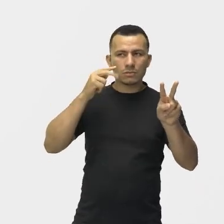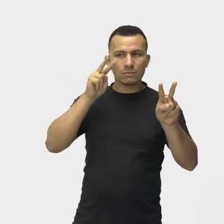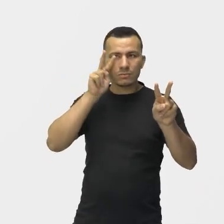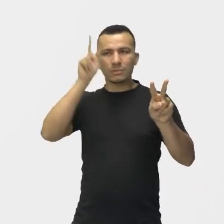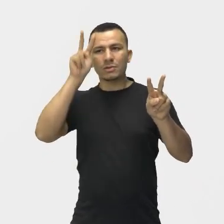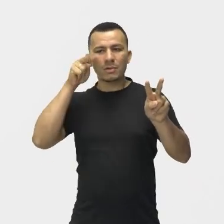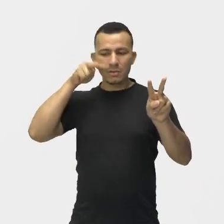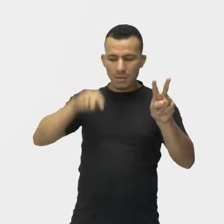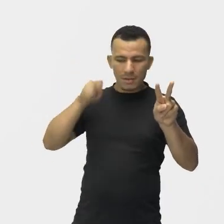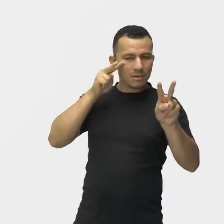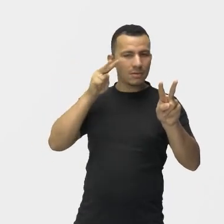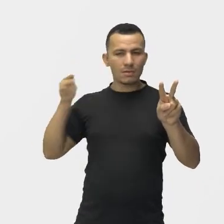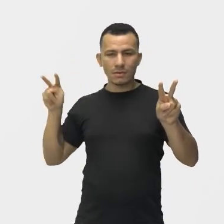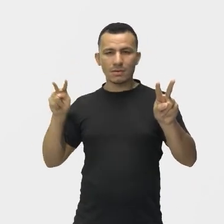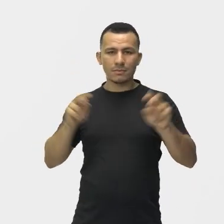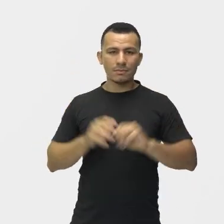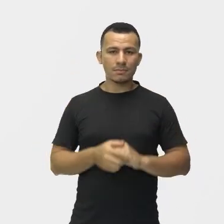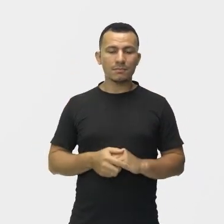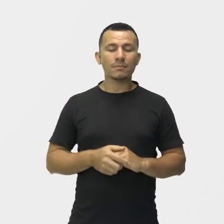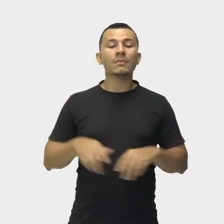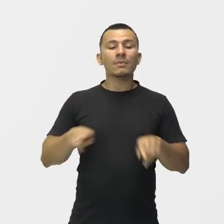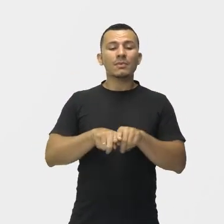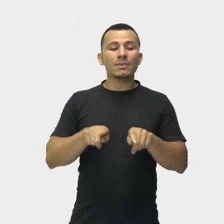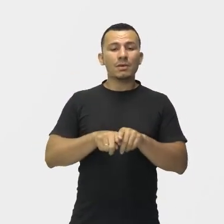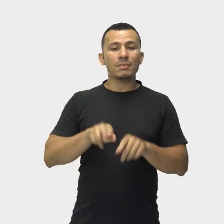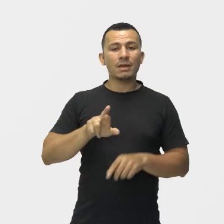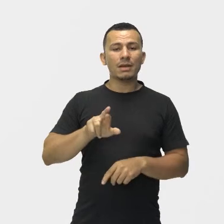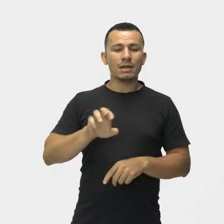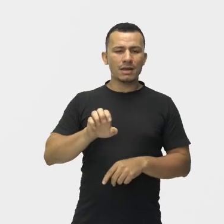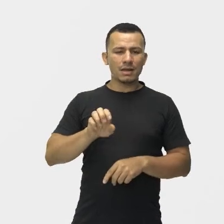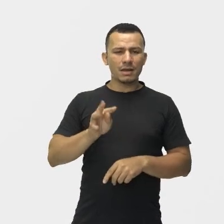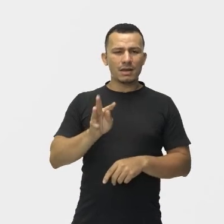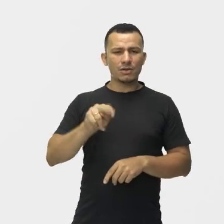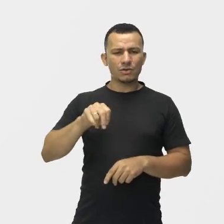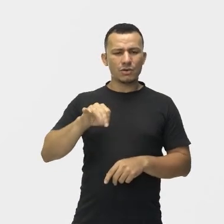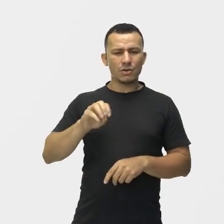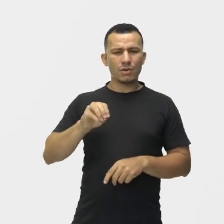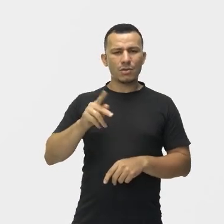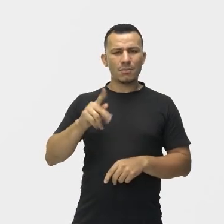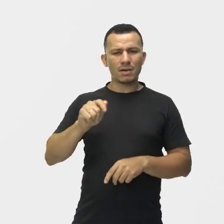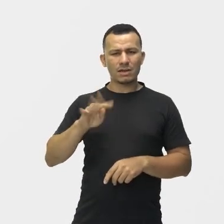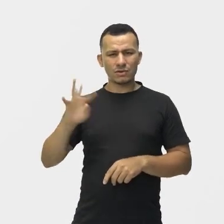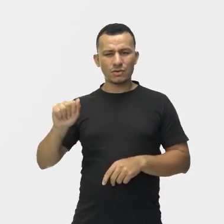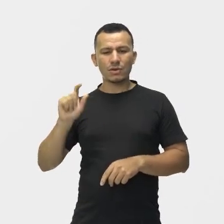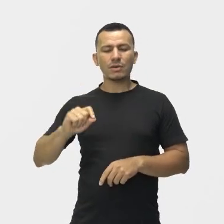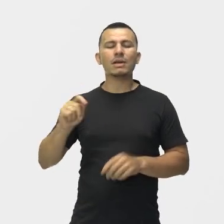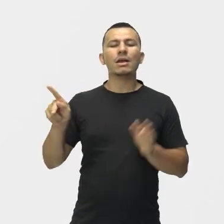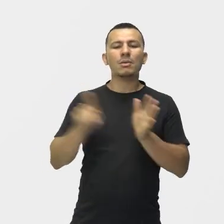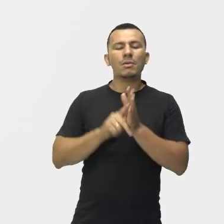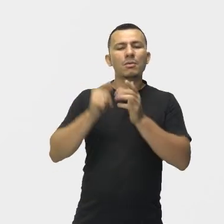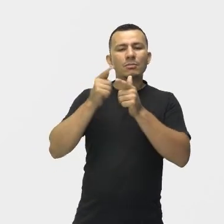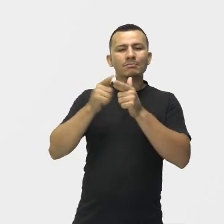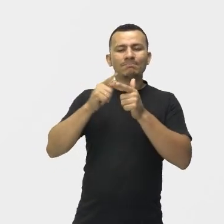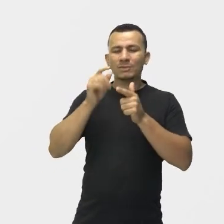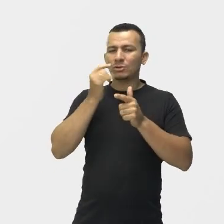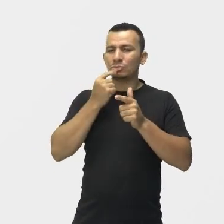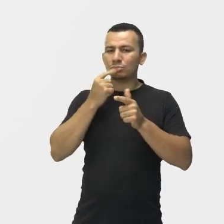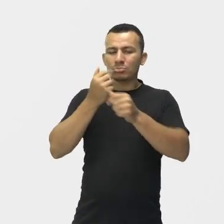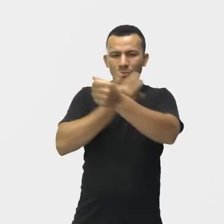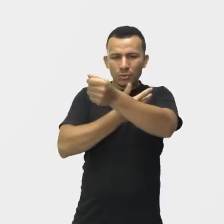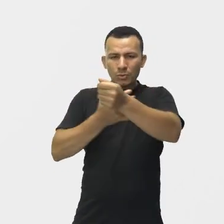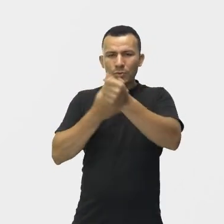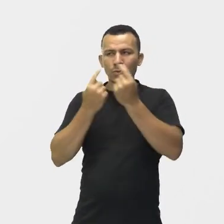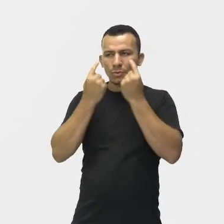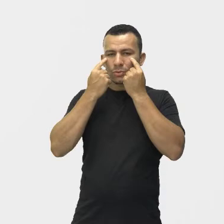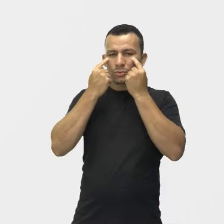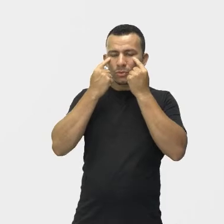para baixo ou para os lados. E também a retinopatia, que causa alterações nos pequenos vasos sanguíneos da retina, o que pode